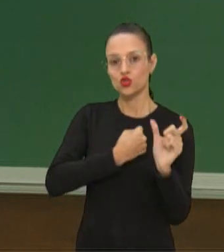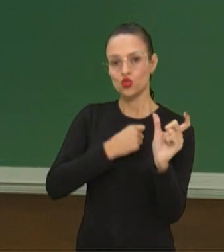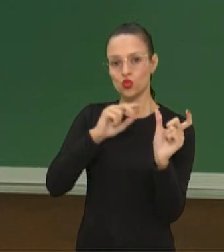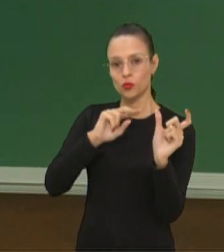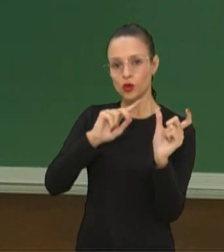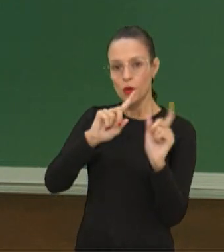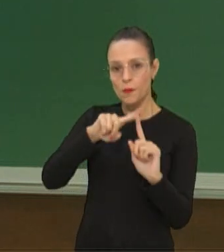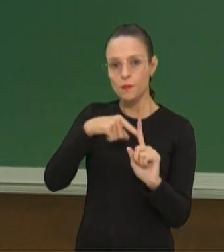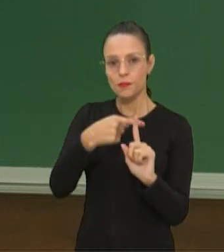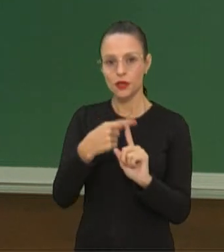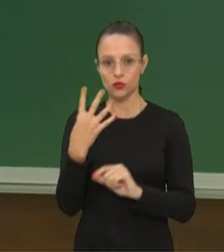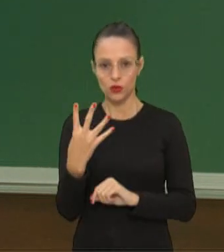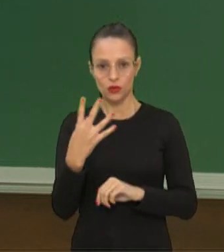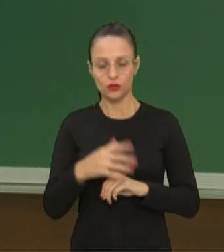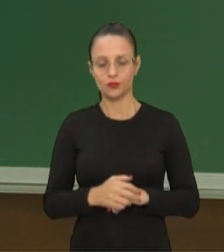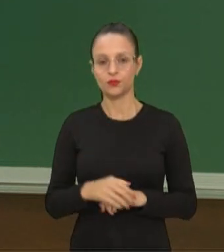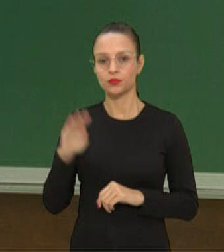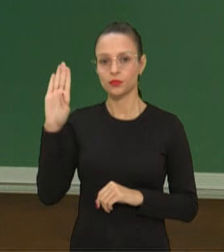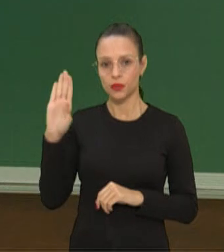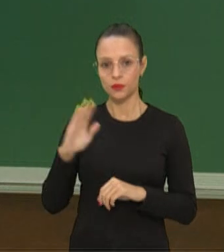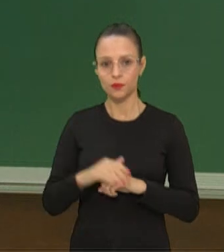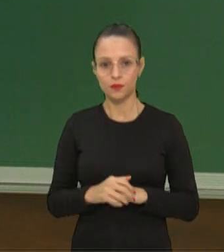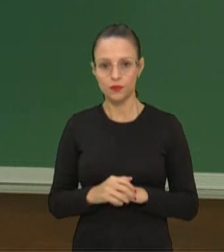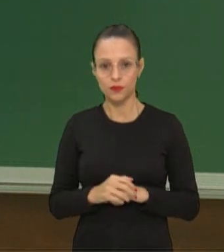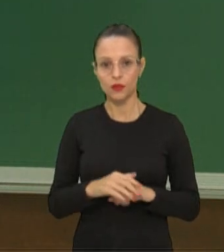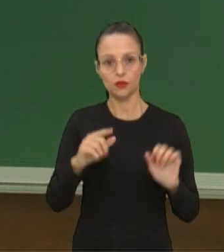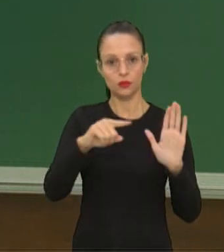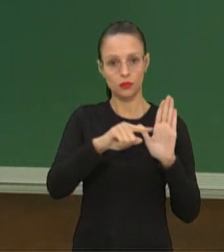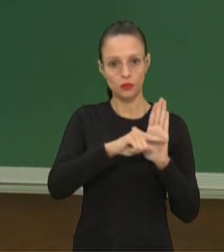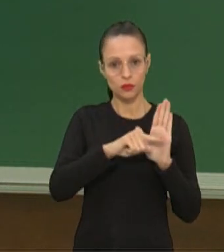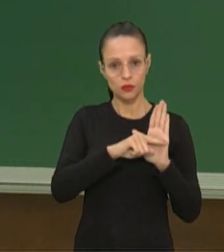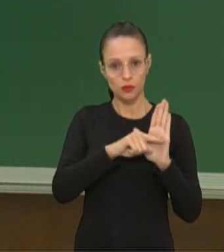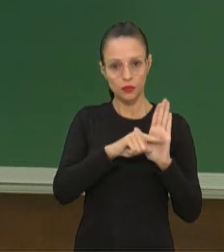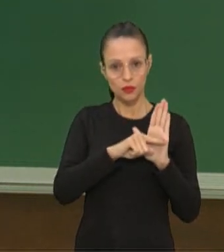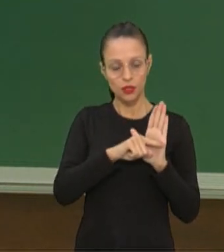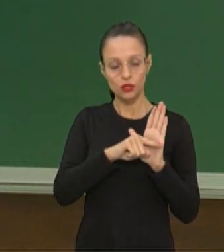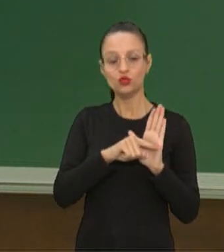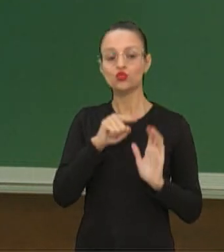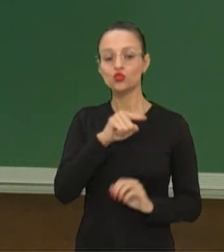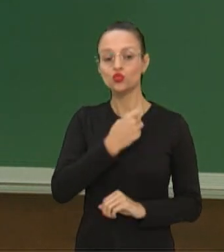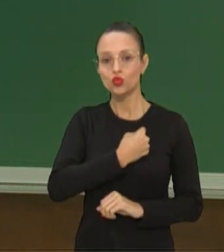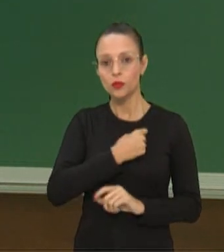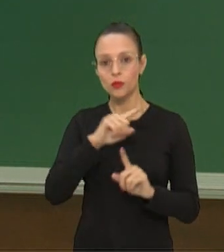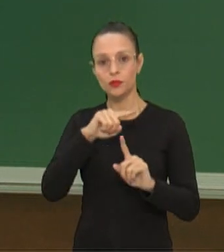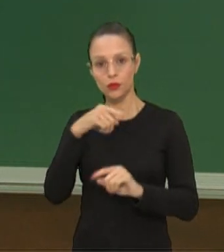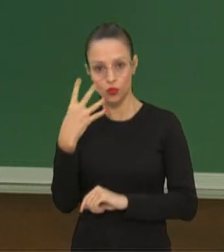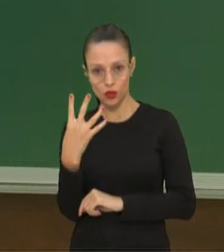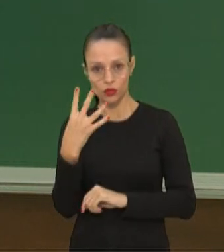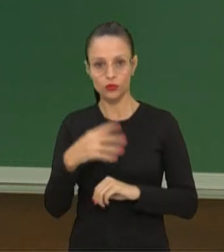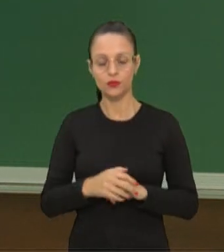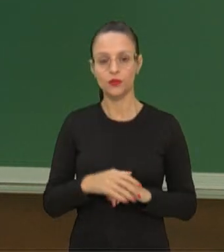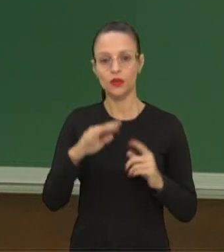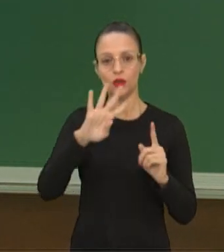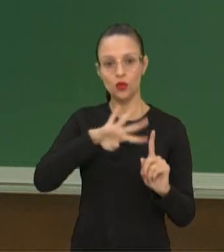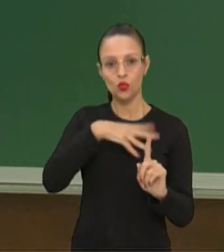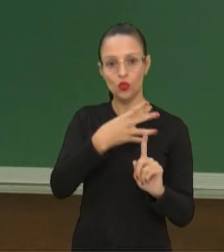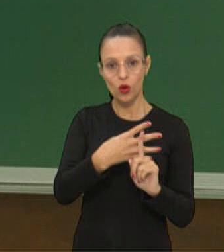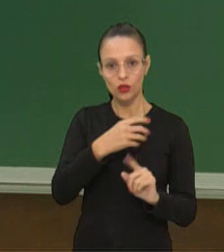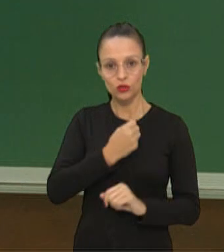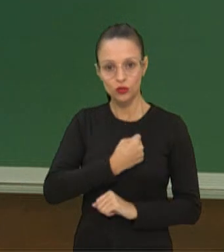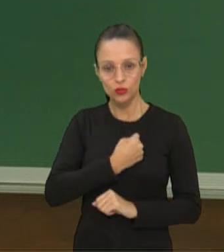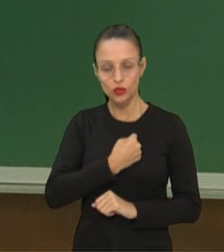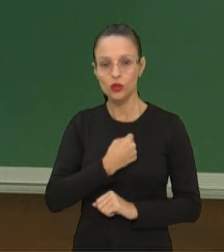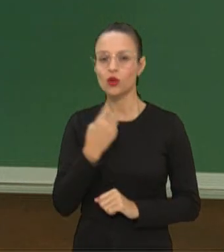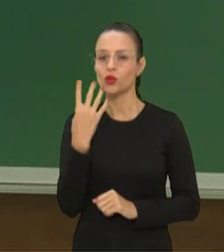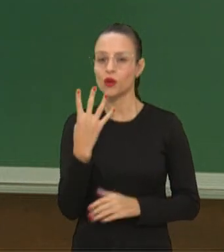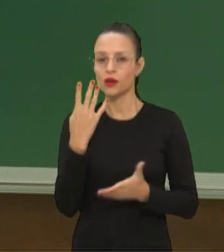e 4. Letra B, a diferença entre um número e 4. Letra C, o quádruplo de um número. E letra D, a quarta parte